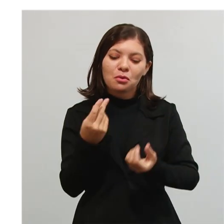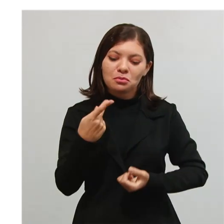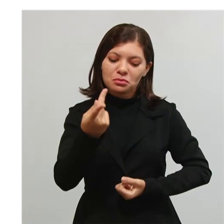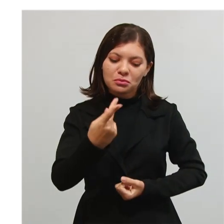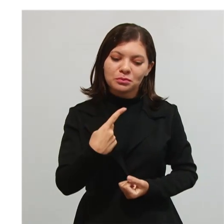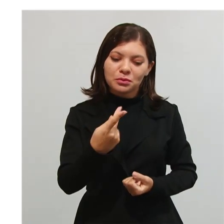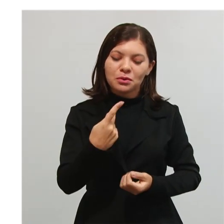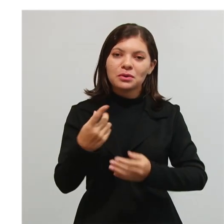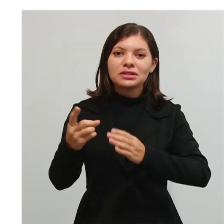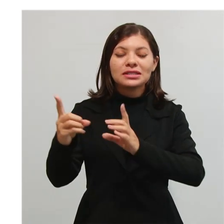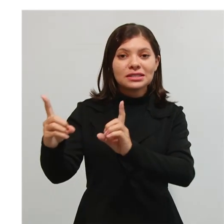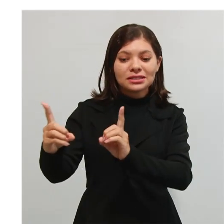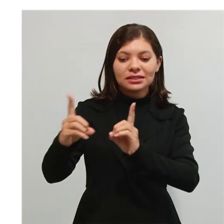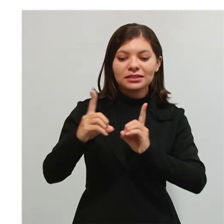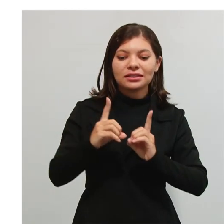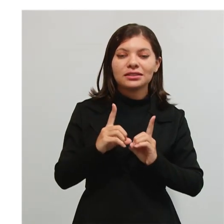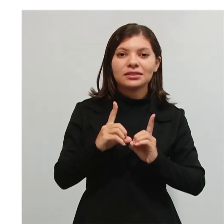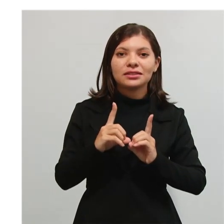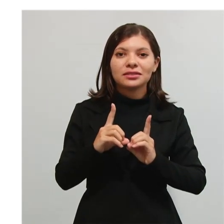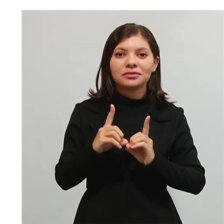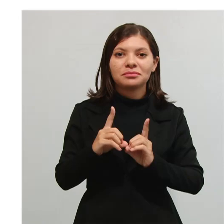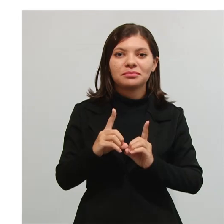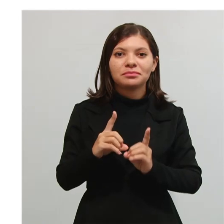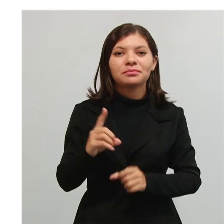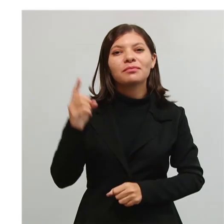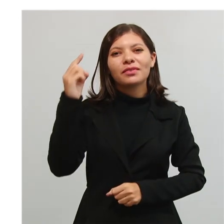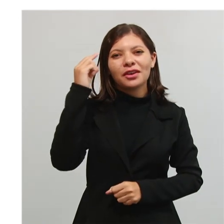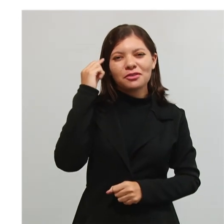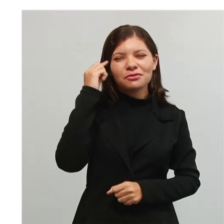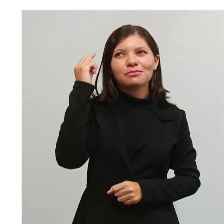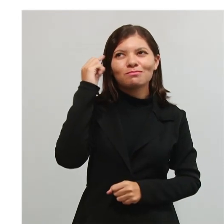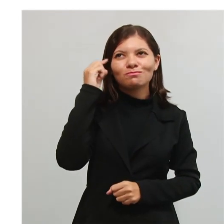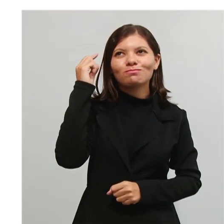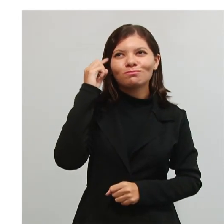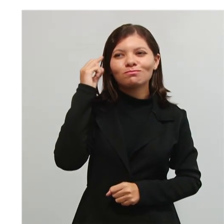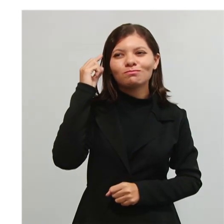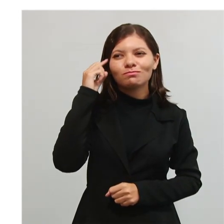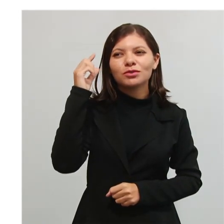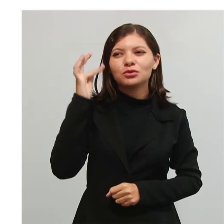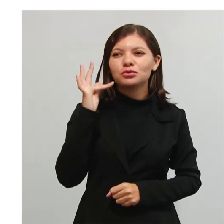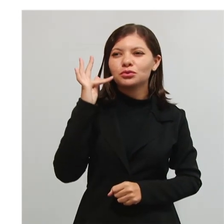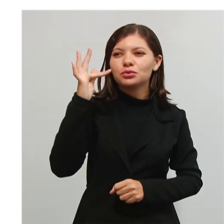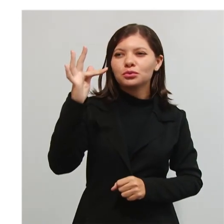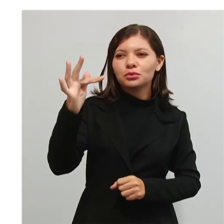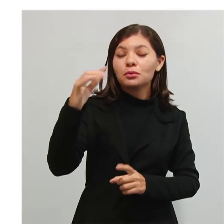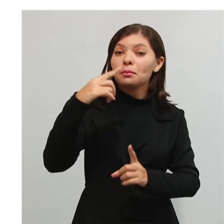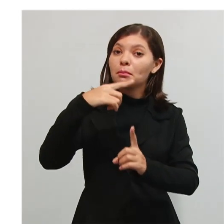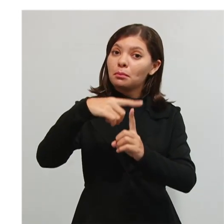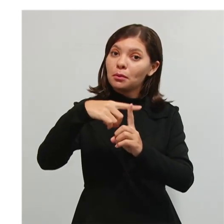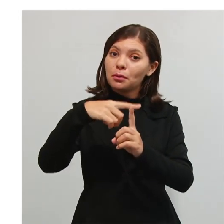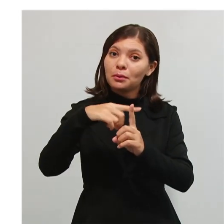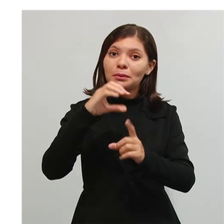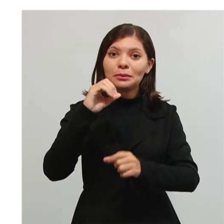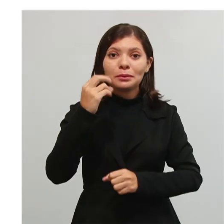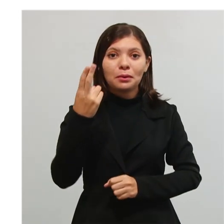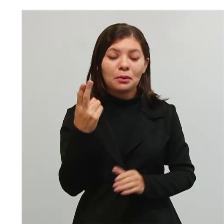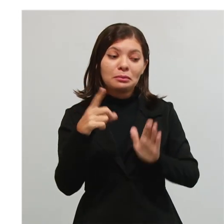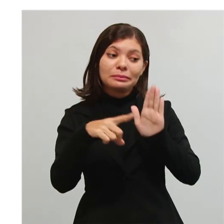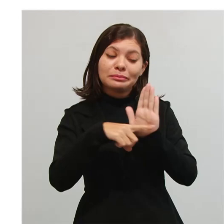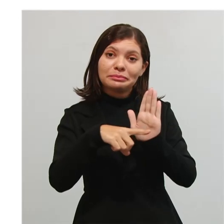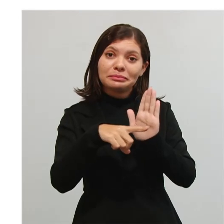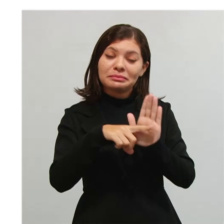atendidos e isso fica na nossa cabeça de uma forma positiva ou de uma forma negativa